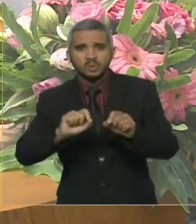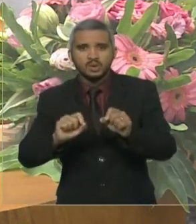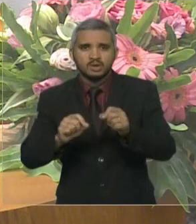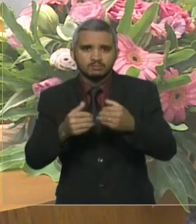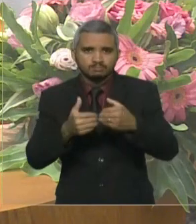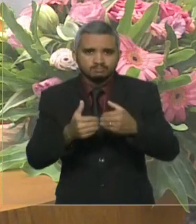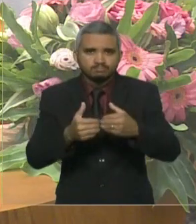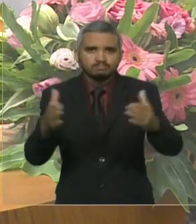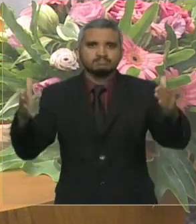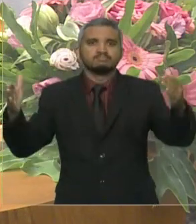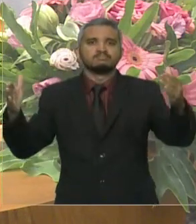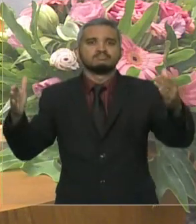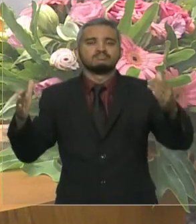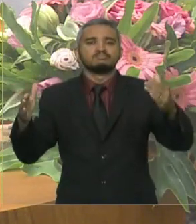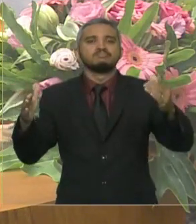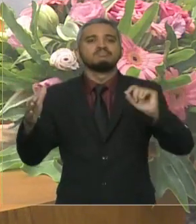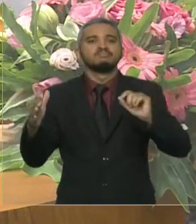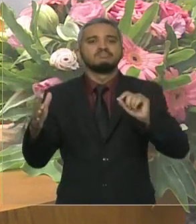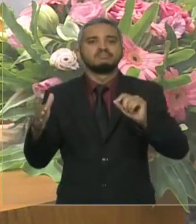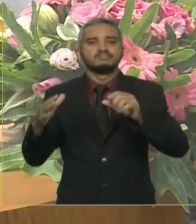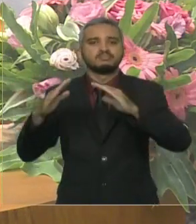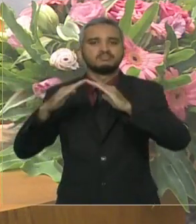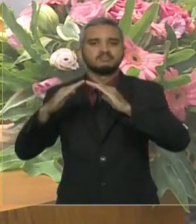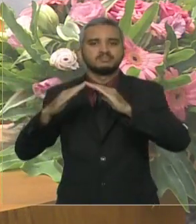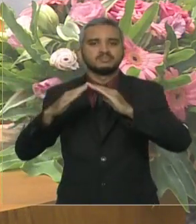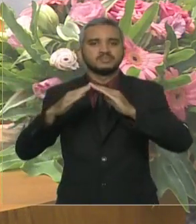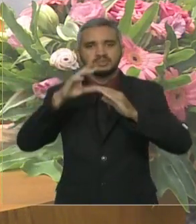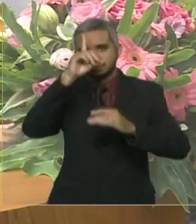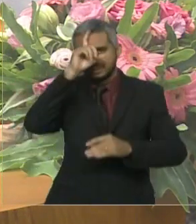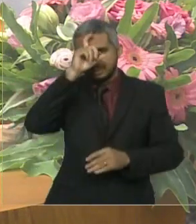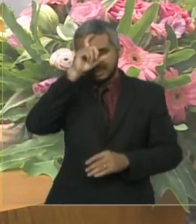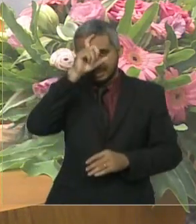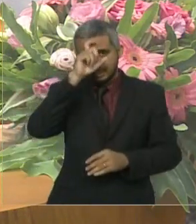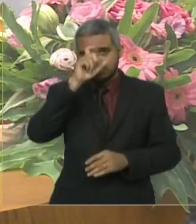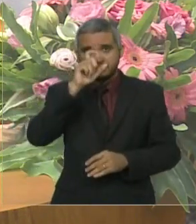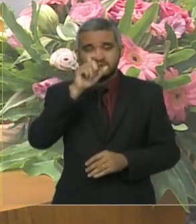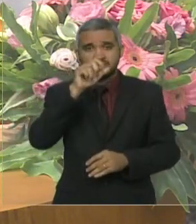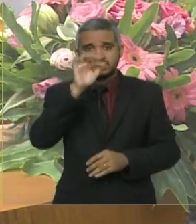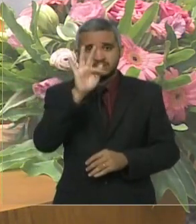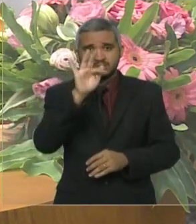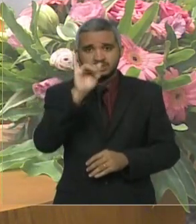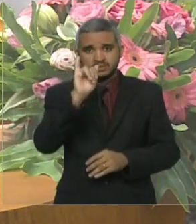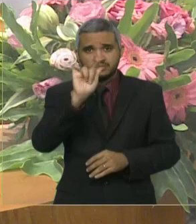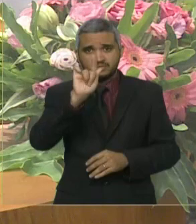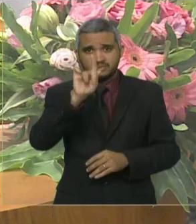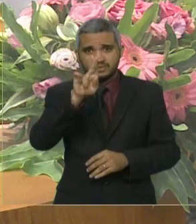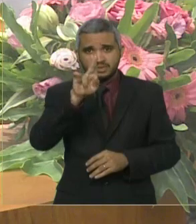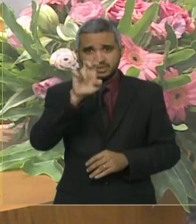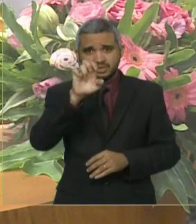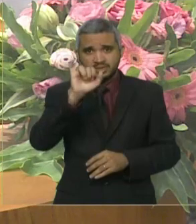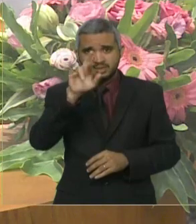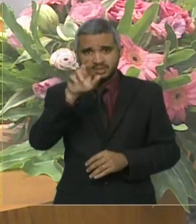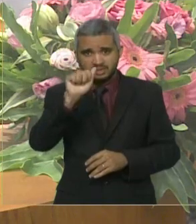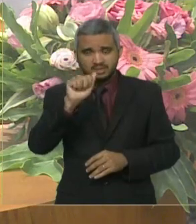o anexo do hospital Acriso Figueira, aonde o prefeito Eric construiu